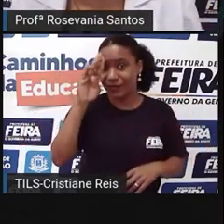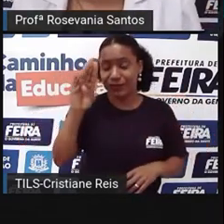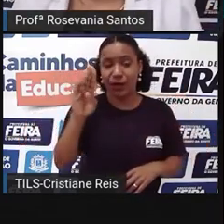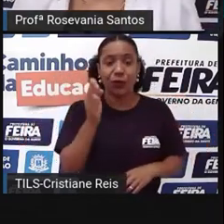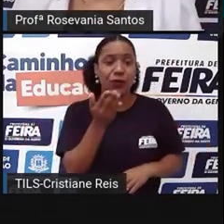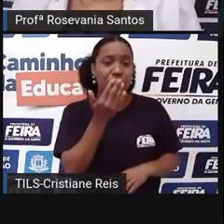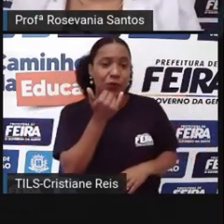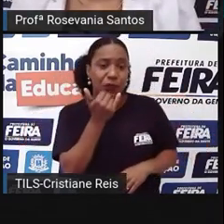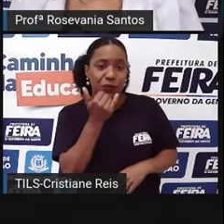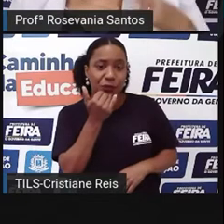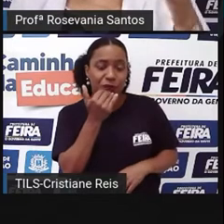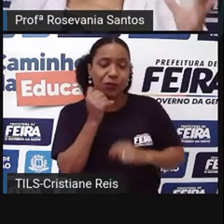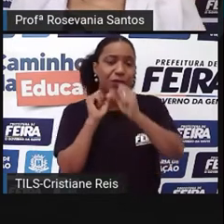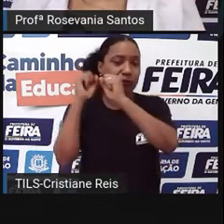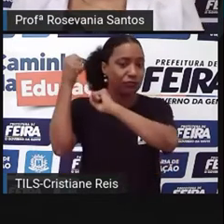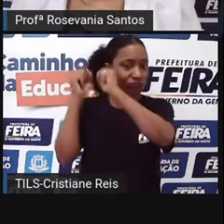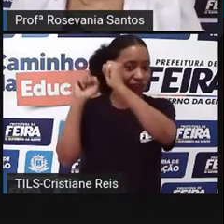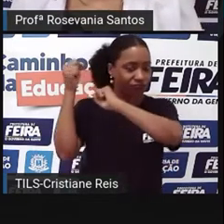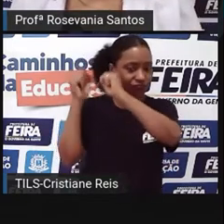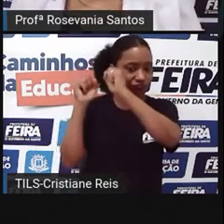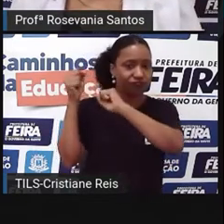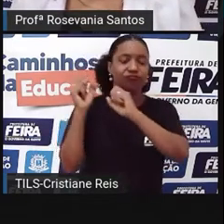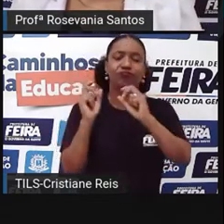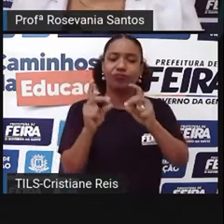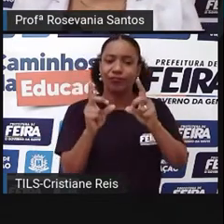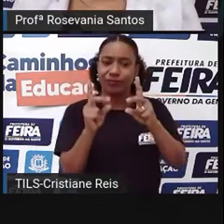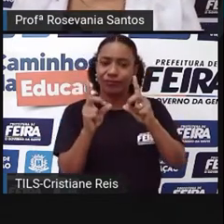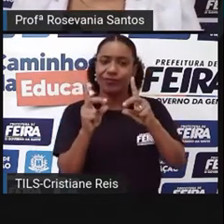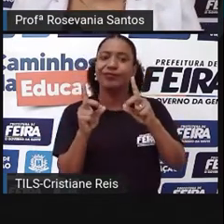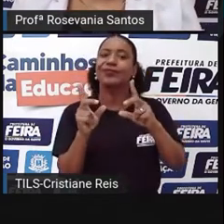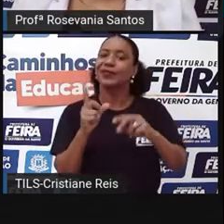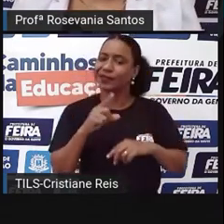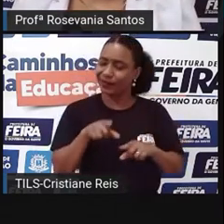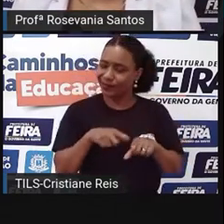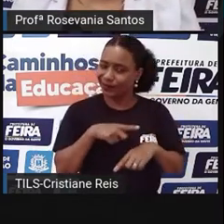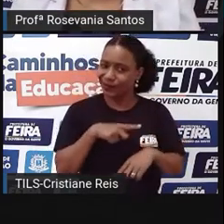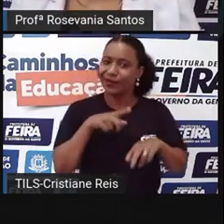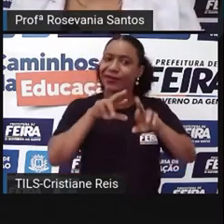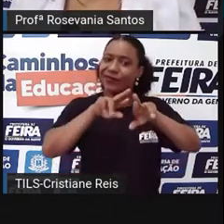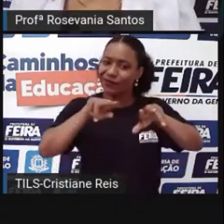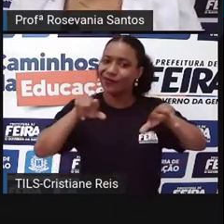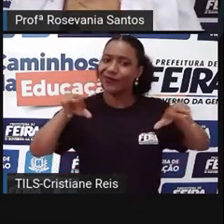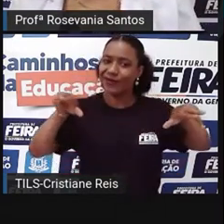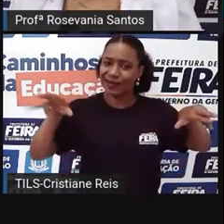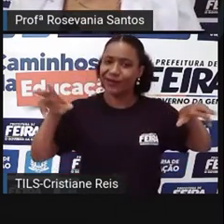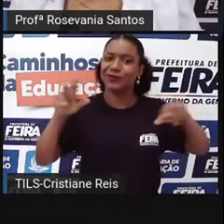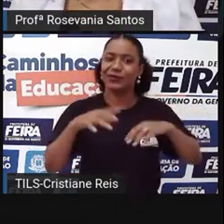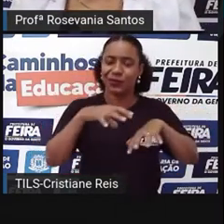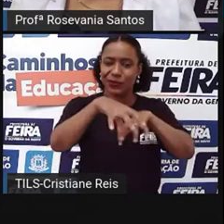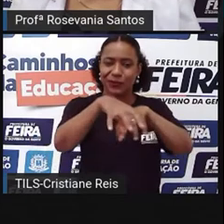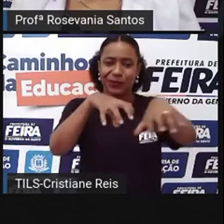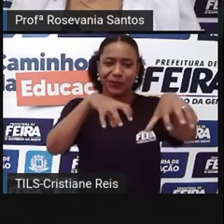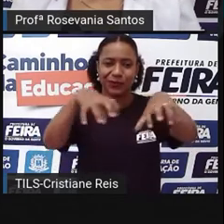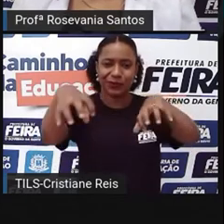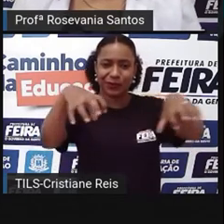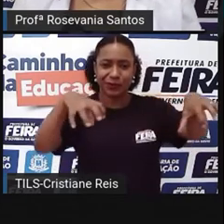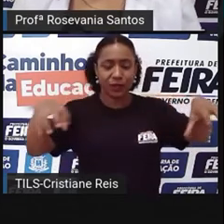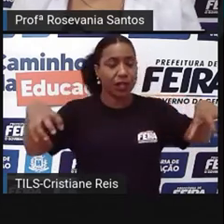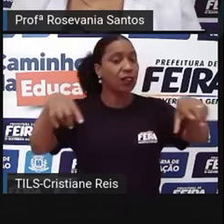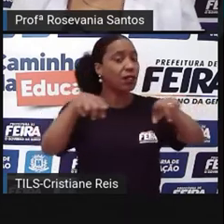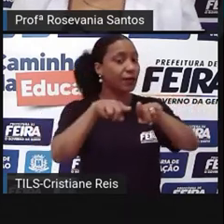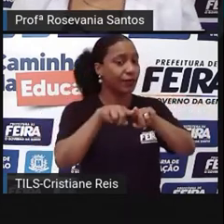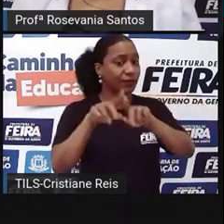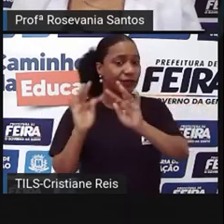alimentícia, né, que eu não coloquei aí, mas a gente tem várias indústrias dentro desse parque aí, e temos também parques